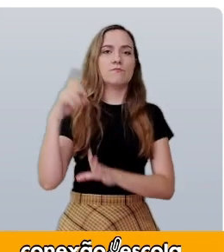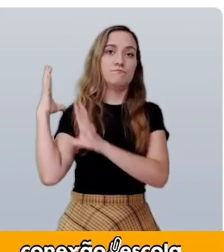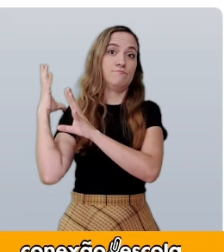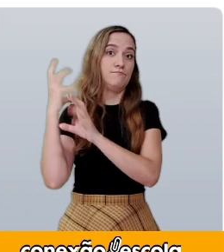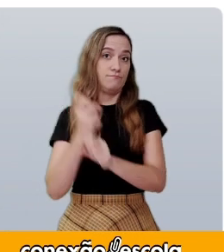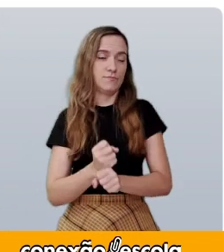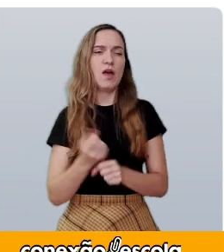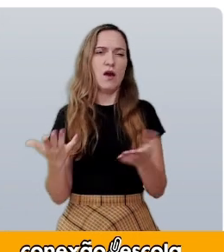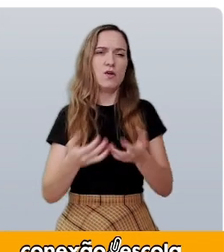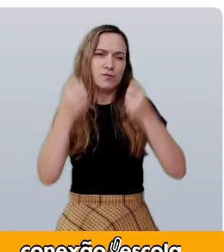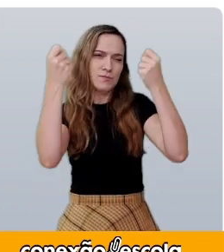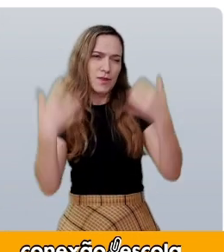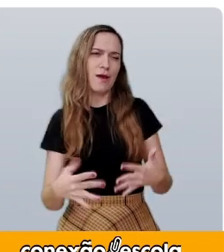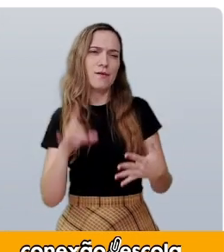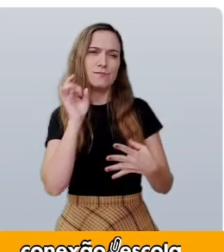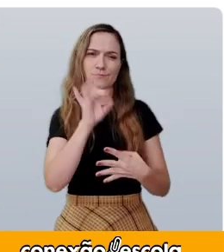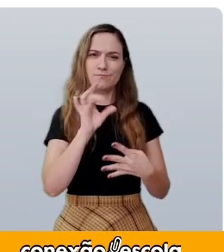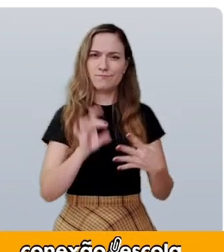Vamos entender cada um.